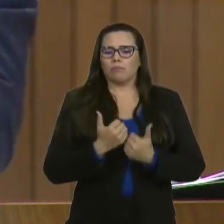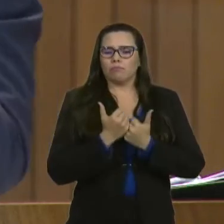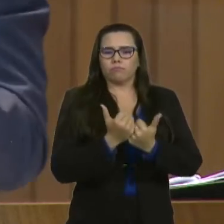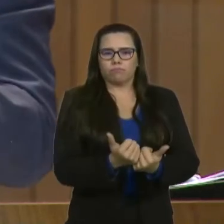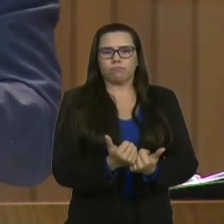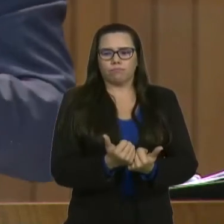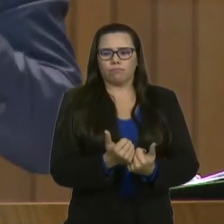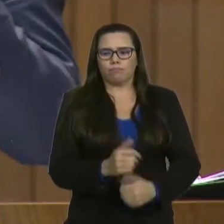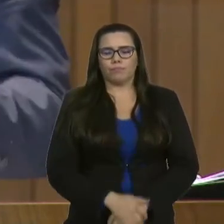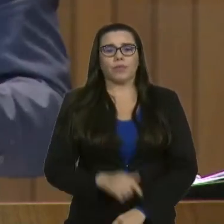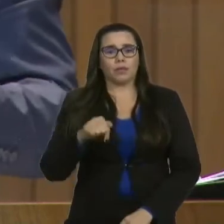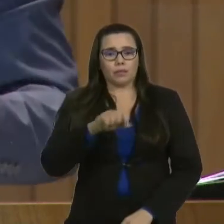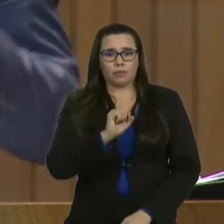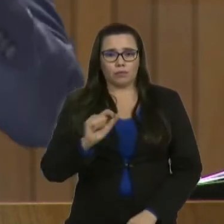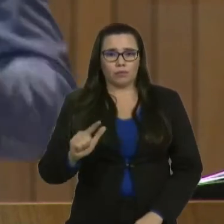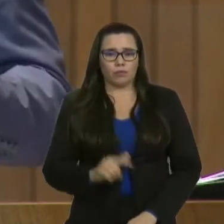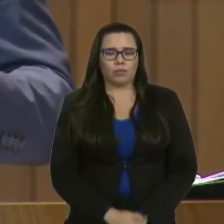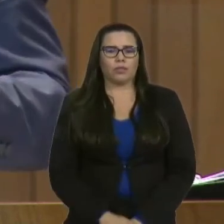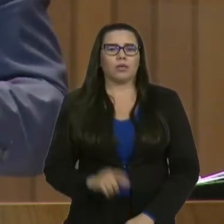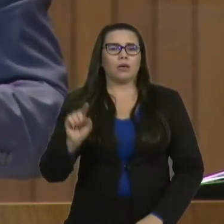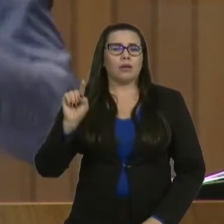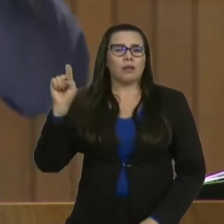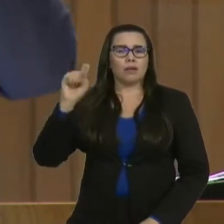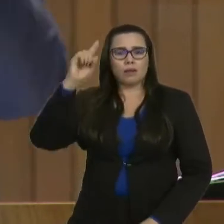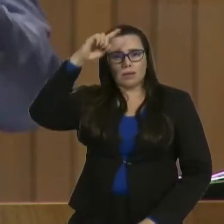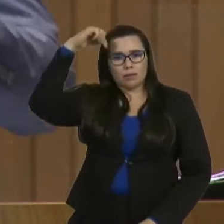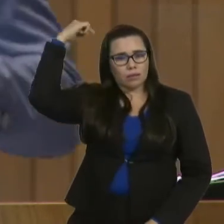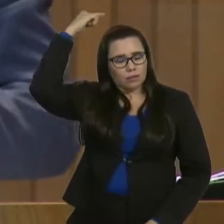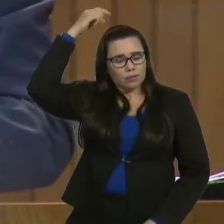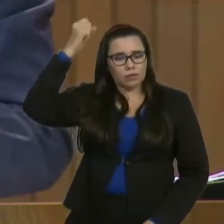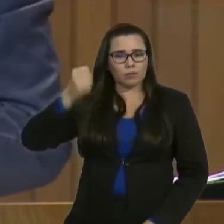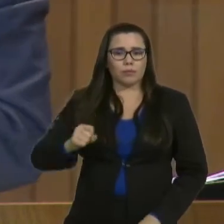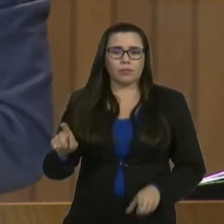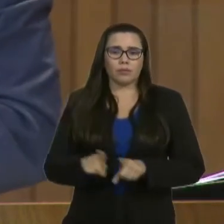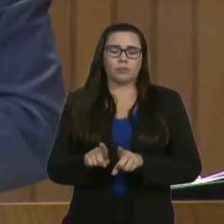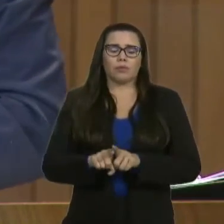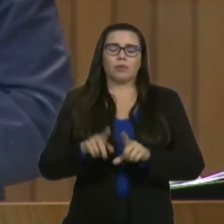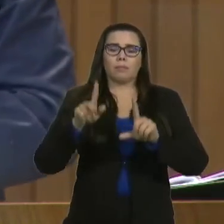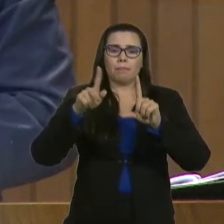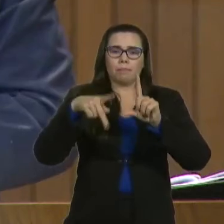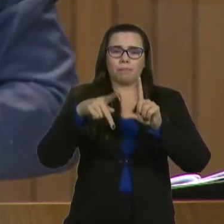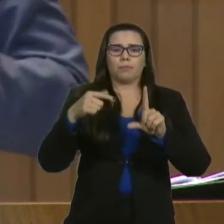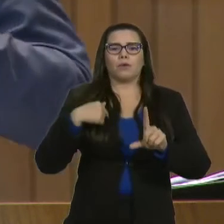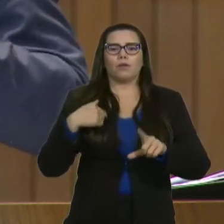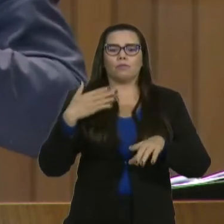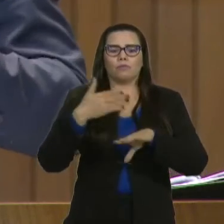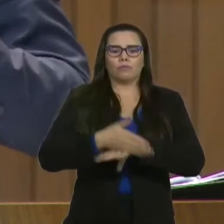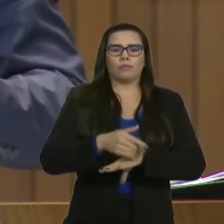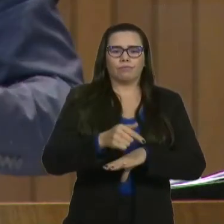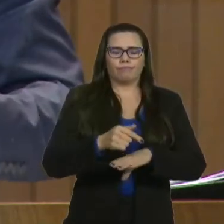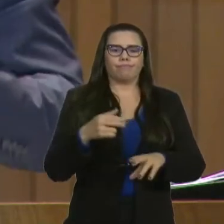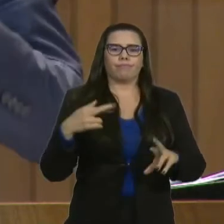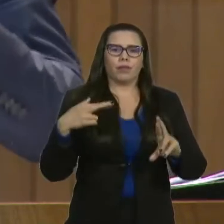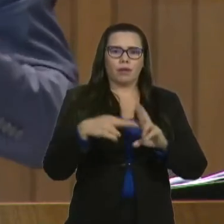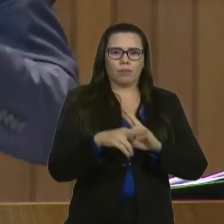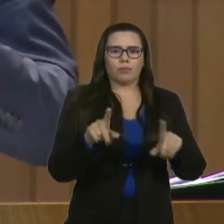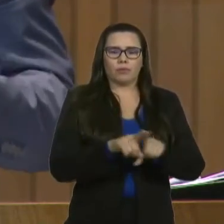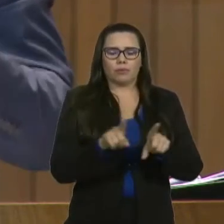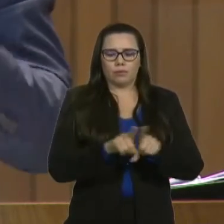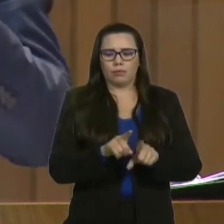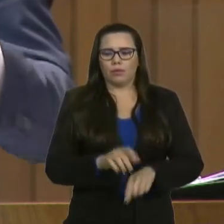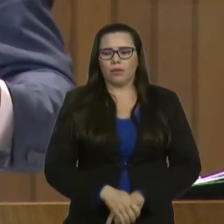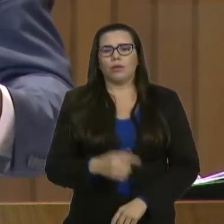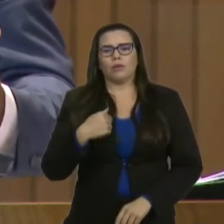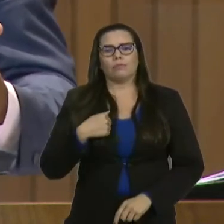em São Luís Ribamar em Paço Lumiar Rio de pessoalmente na cidade rápido e eu quero agradecer